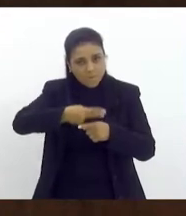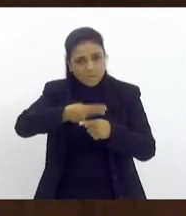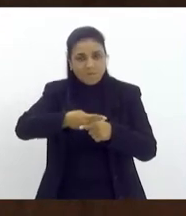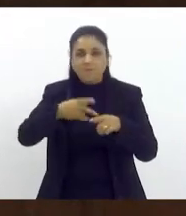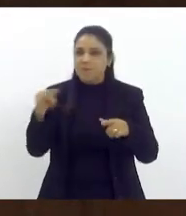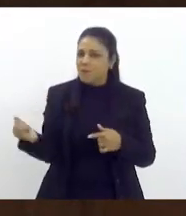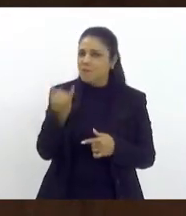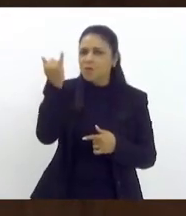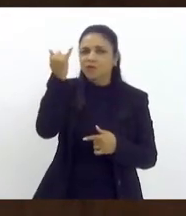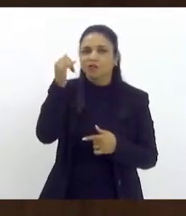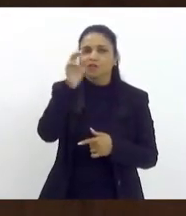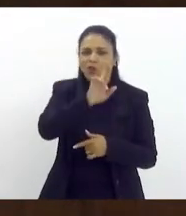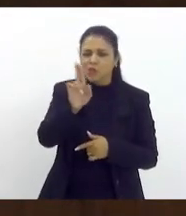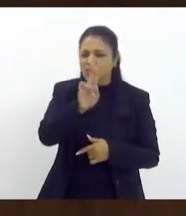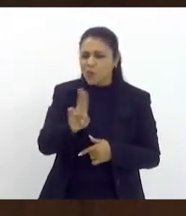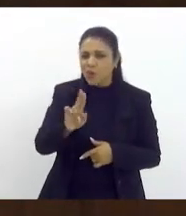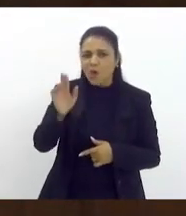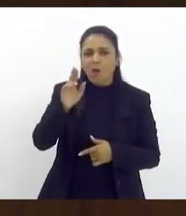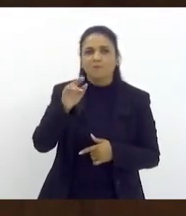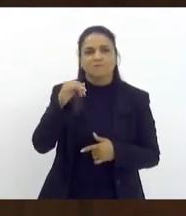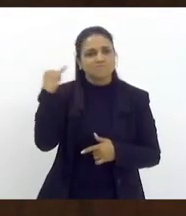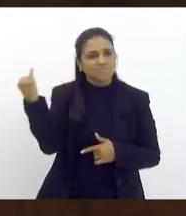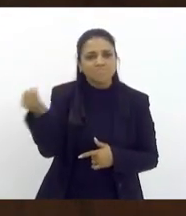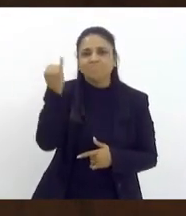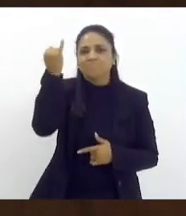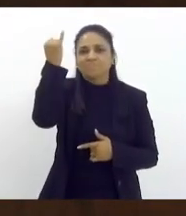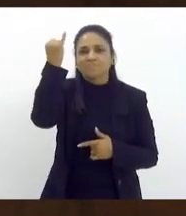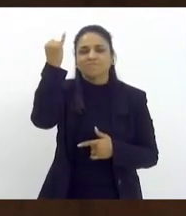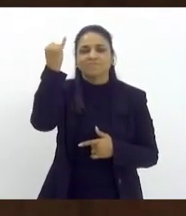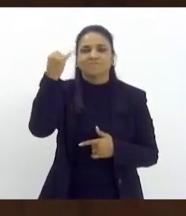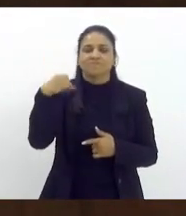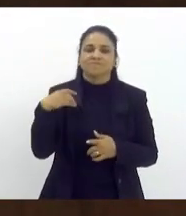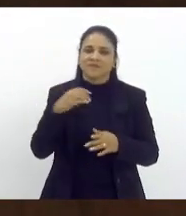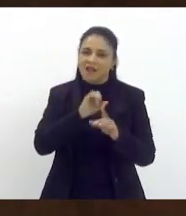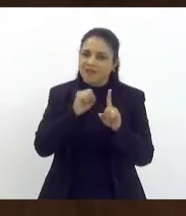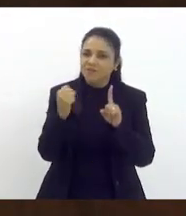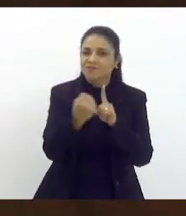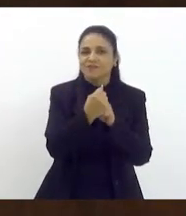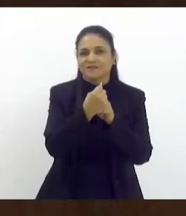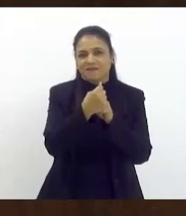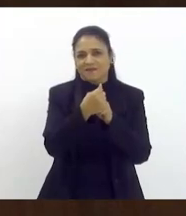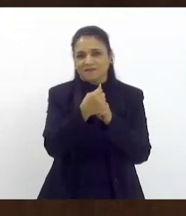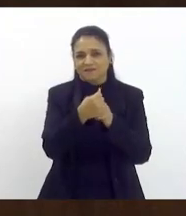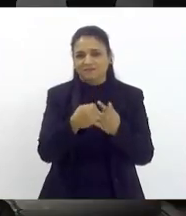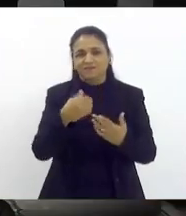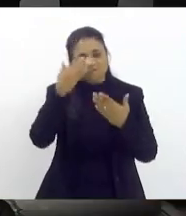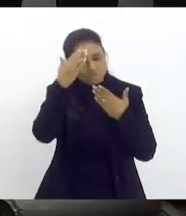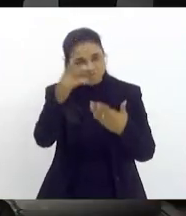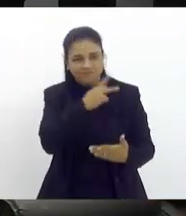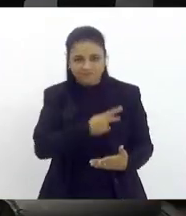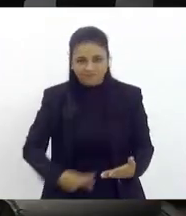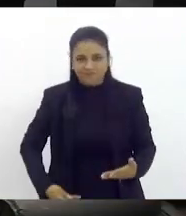relevantes para premiar pessoas tão importantes e relevantes da nossa sociedade Obrigada presidente